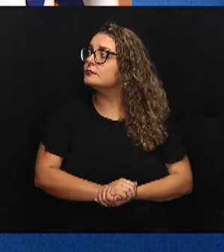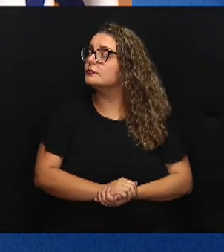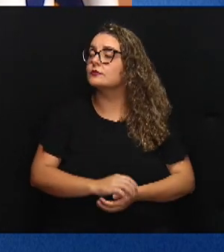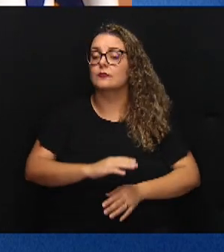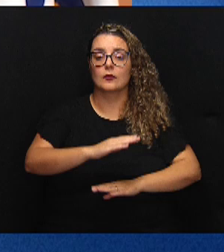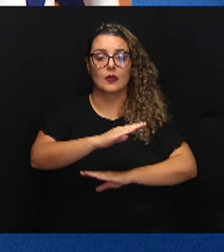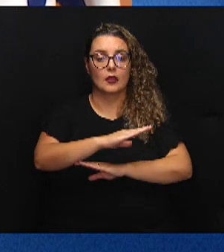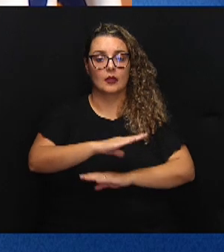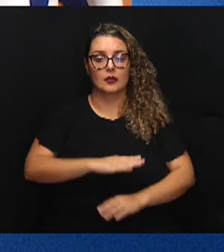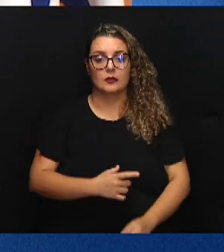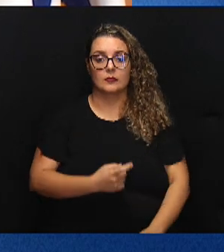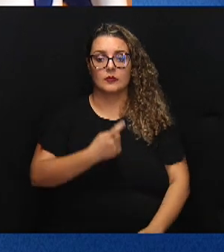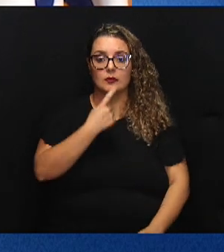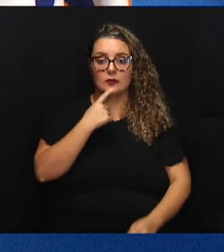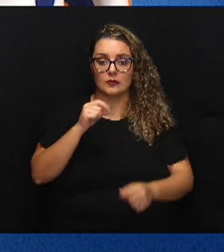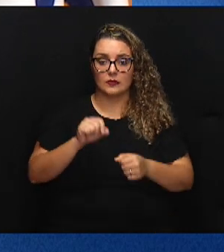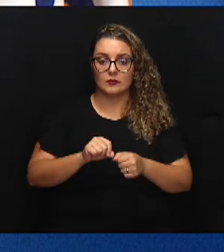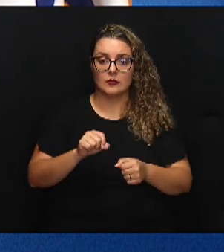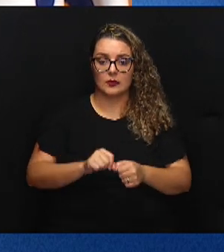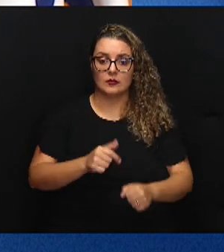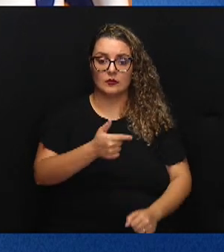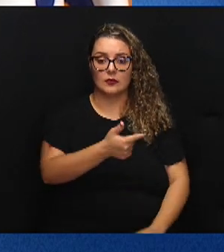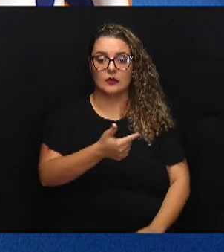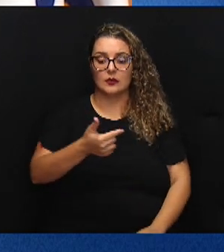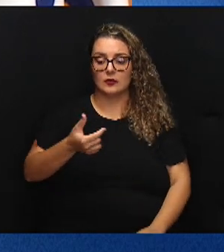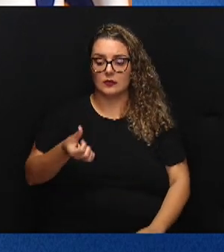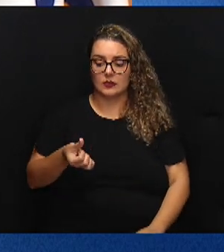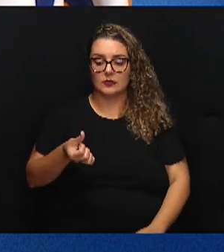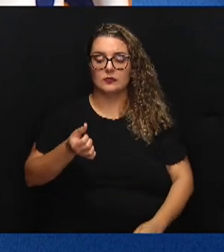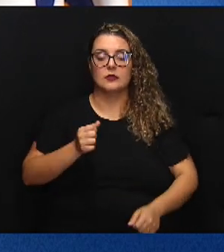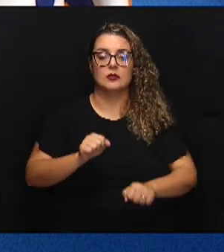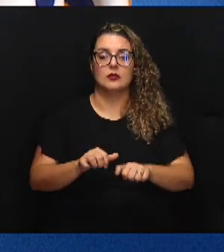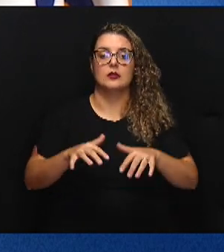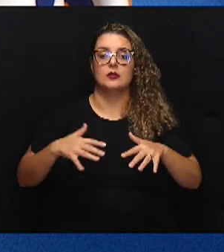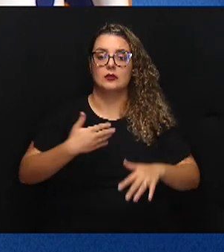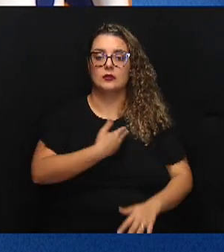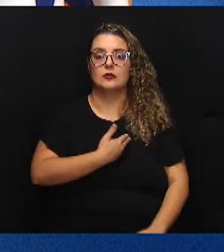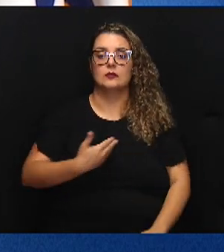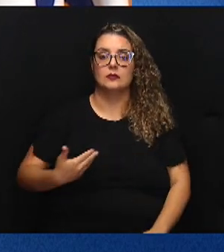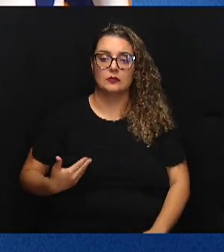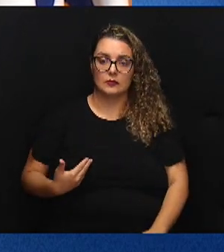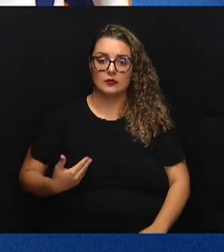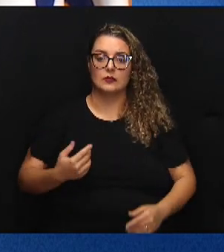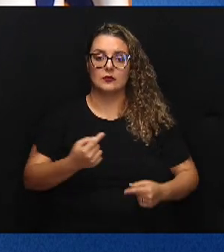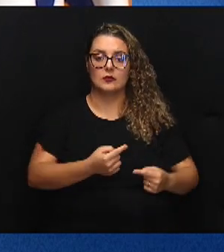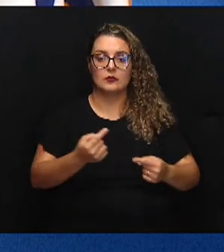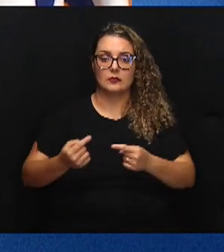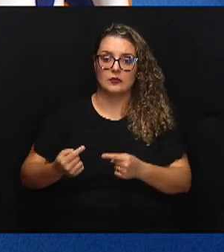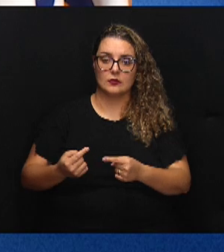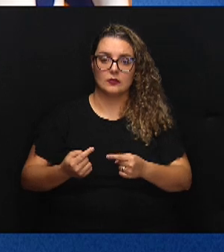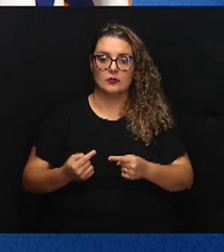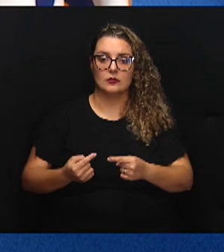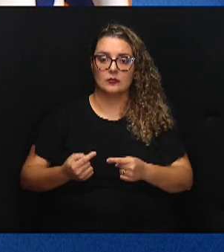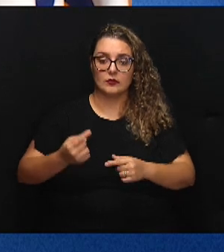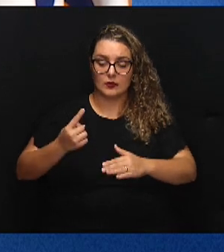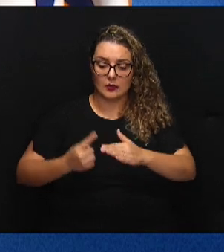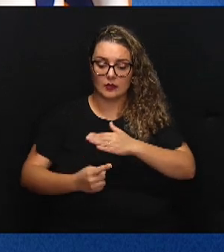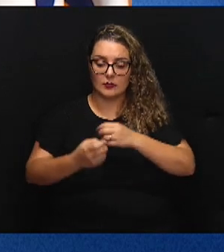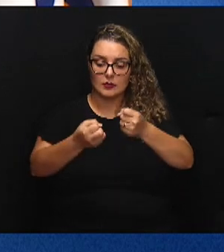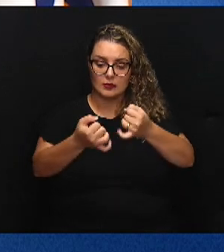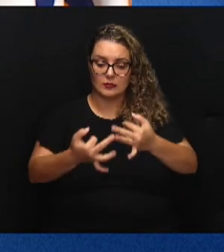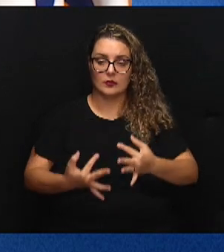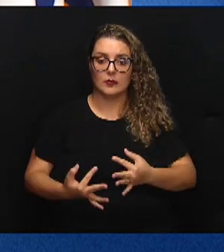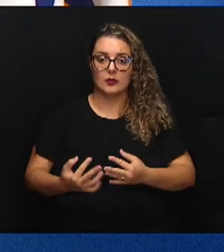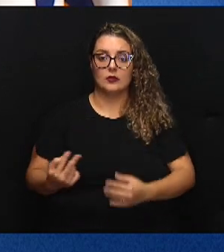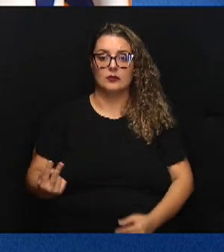Municipal de Campinas realiza a 26ª audiência pública para discussão da prestação de contas dos